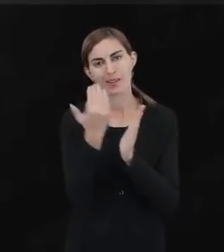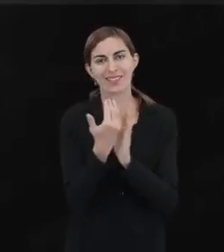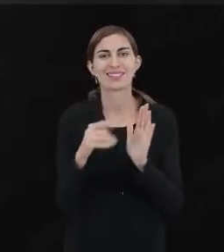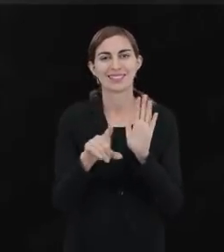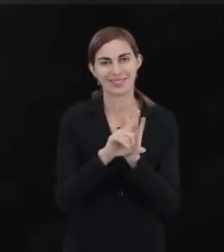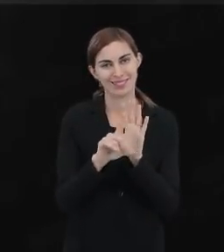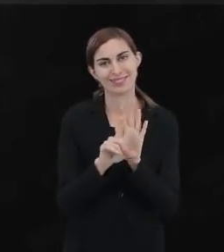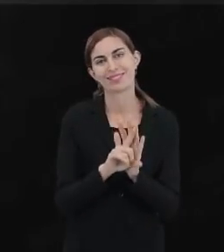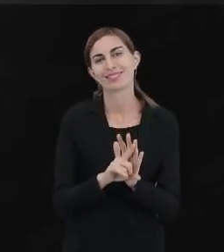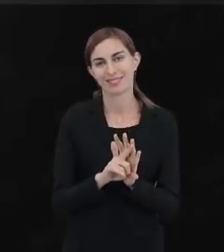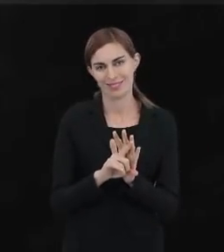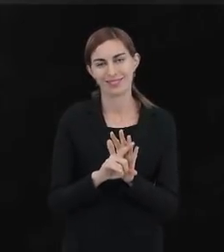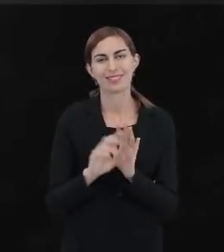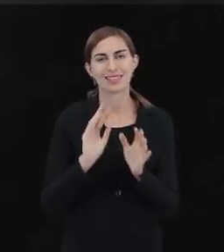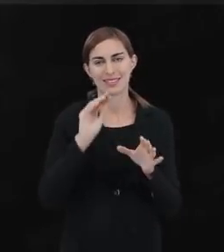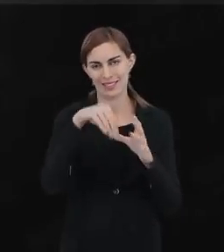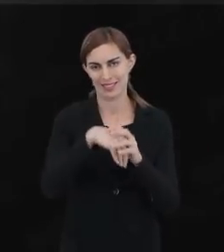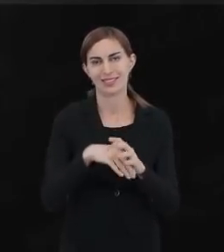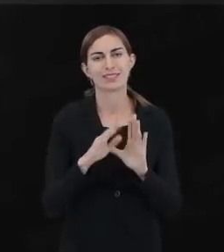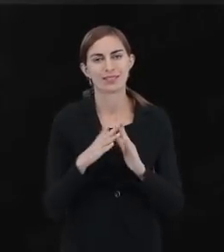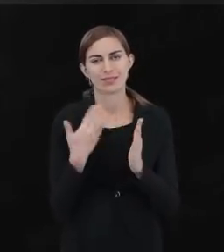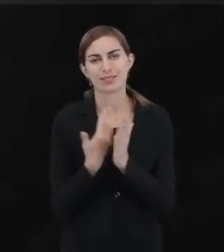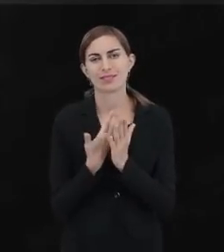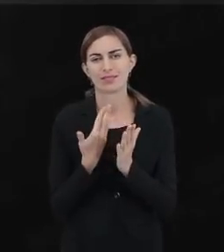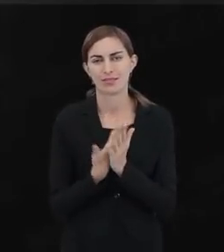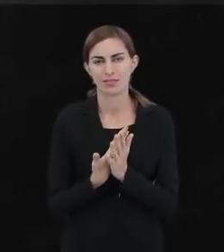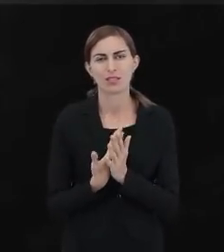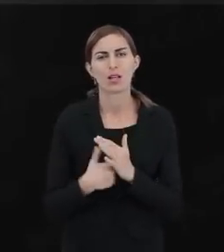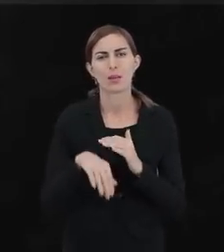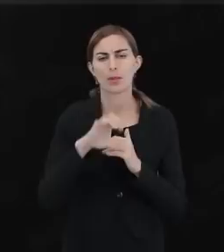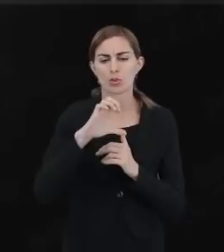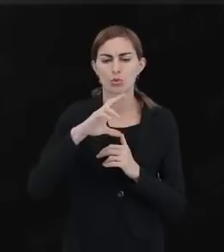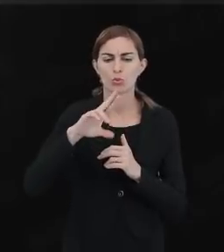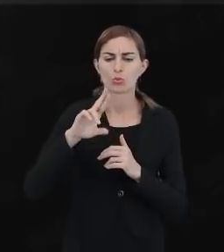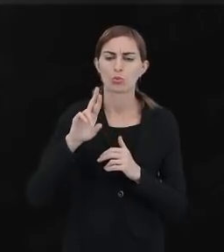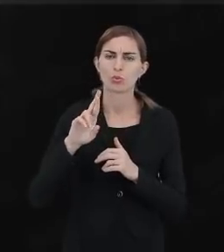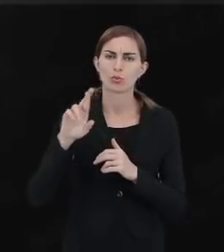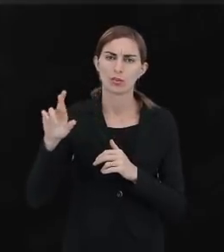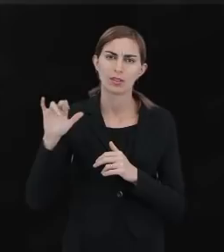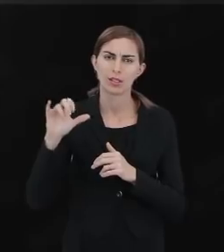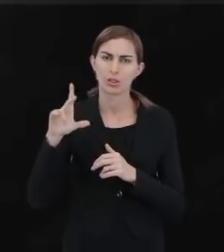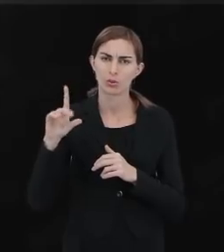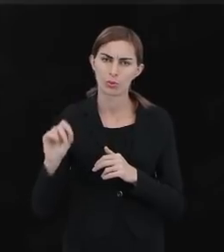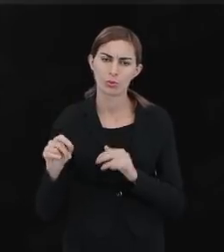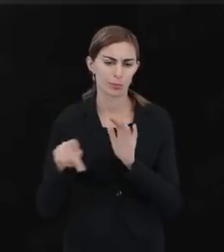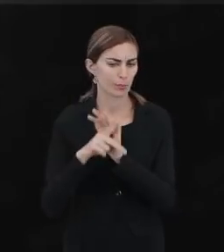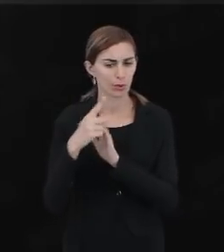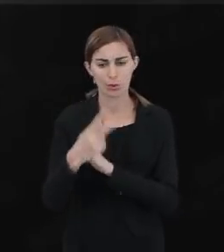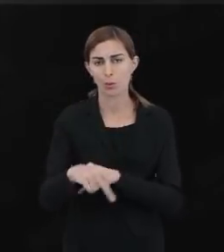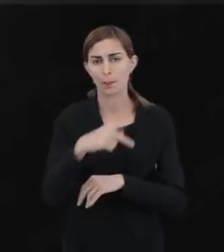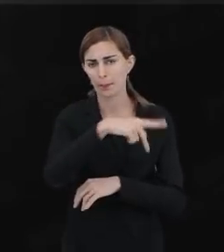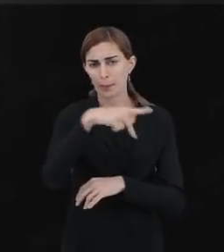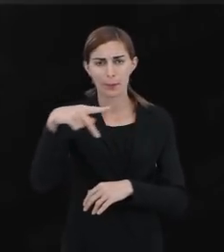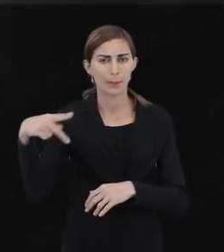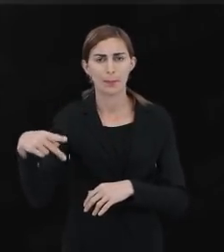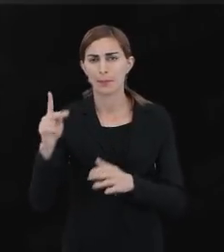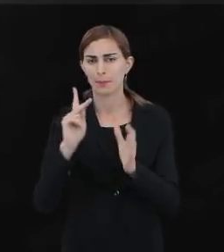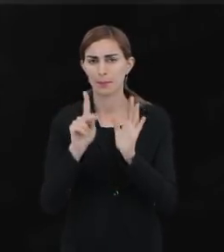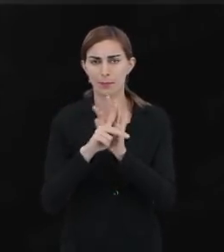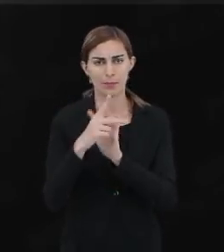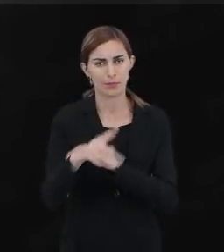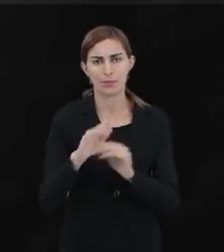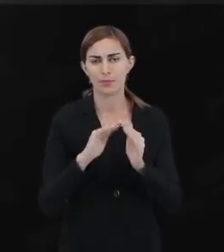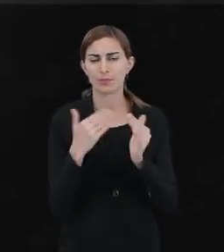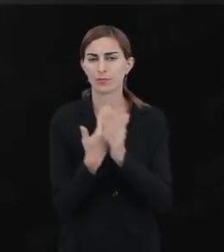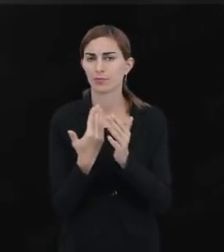que está ali estabelecida mas o currículo é próprio da escola o projeto político pedagógico e próprio daquela escola